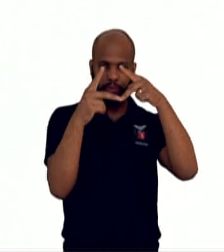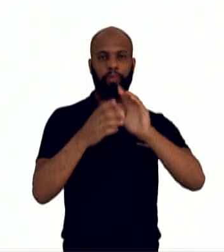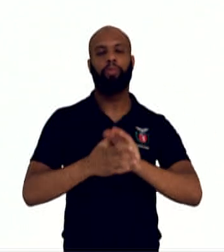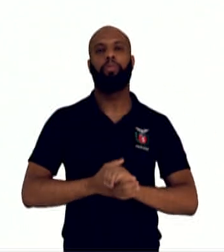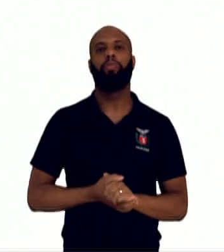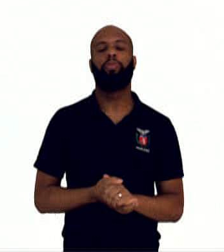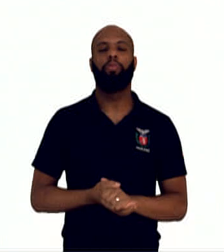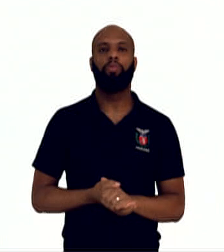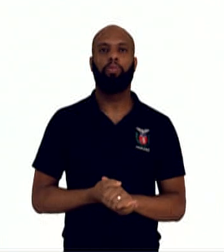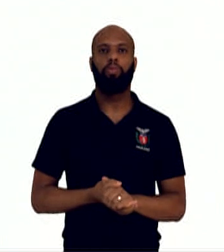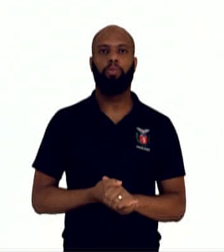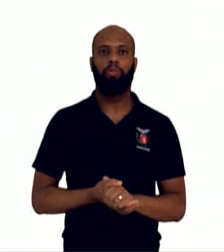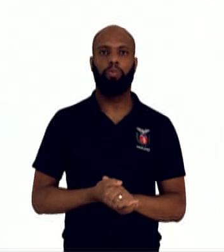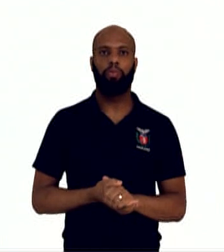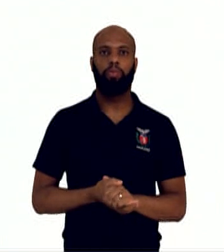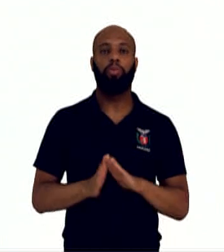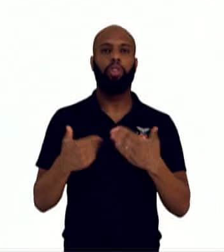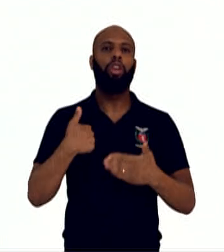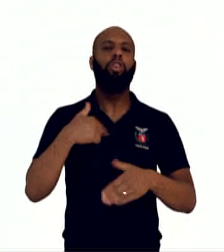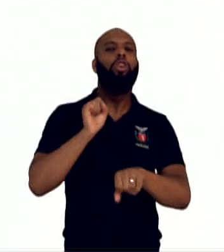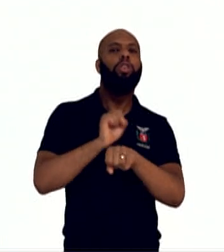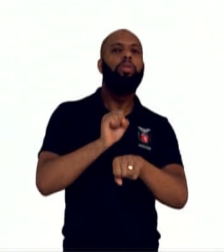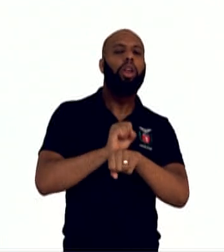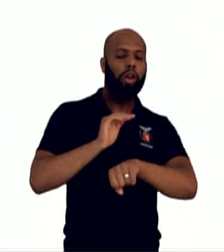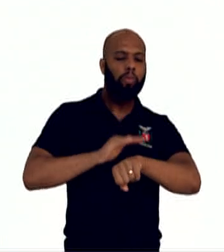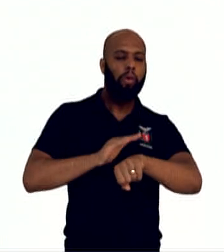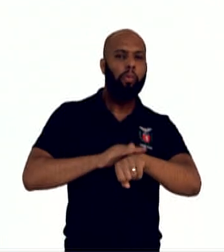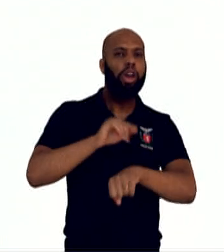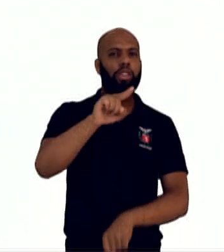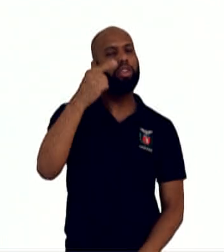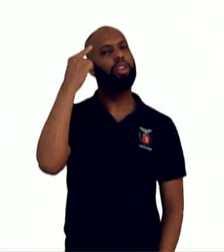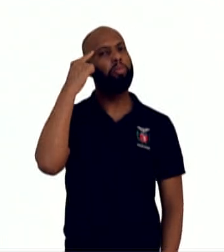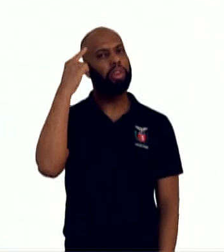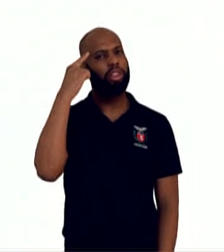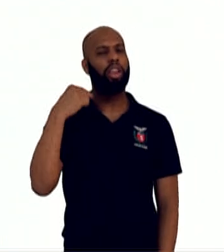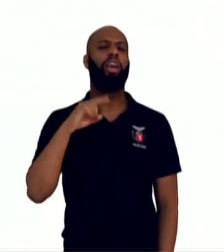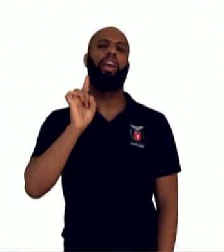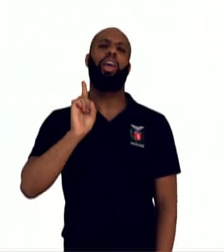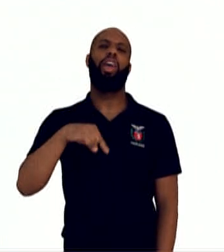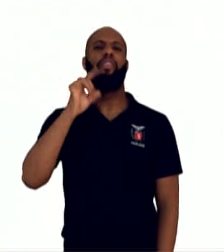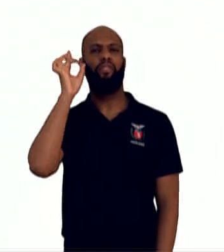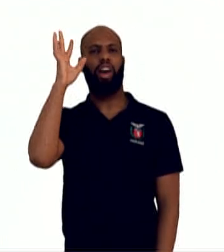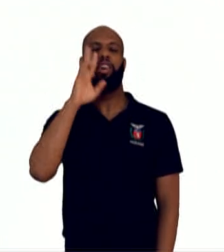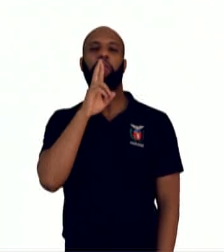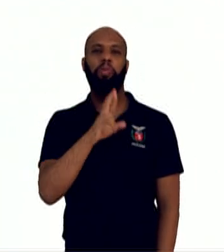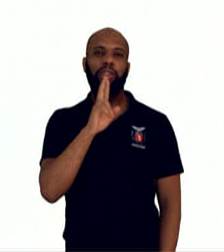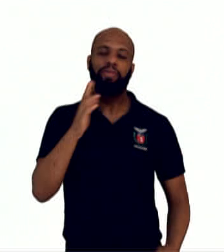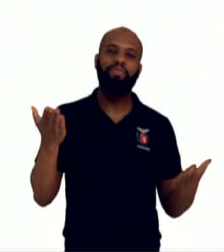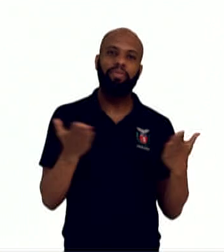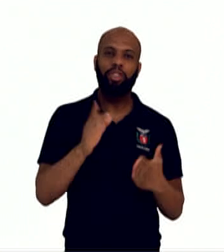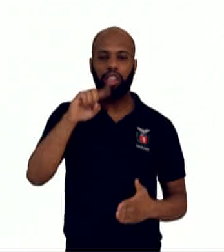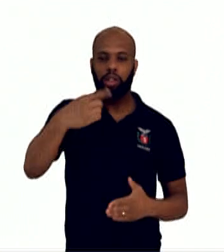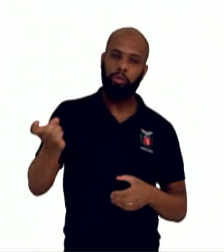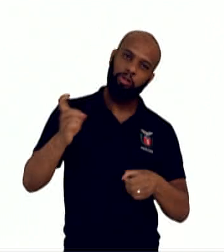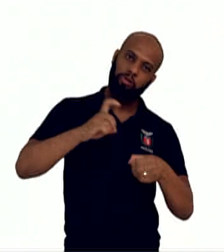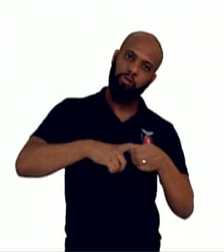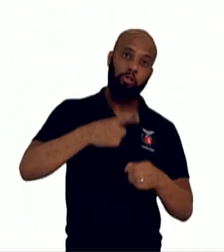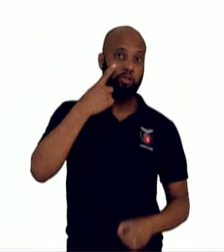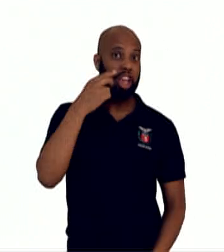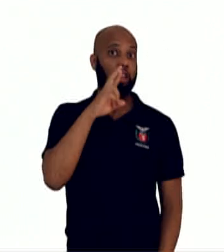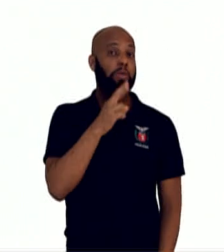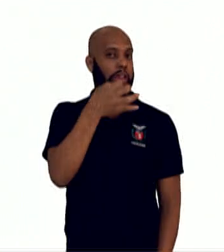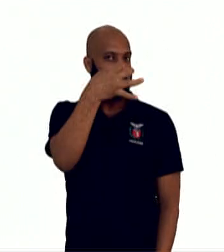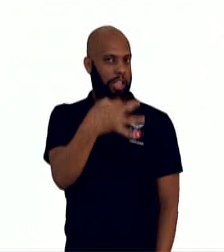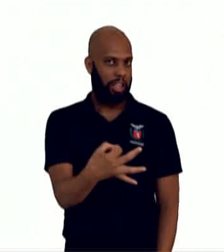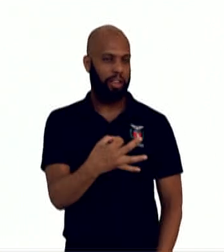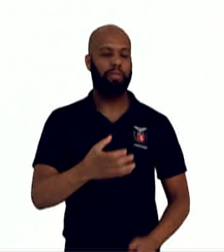cubismo. Pessoal, vou dar um tempinho para vocês, tenho certeza que vai ser bem fácil de vocês responderem e daqui a pouquinho a gente vê qual é a